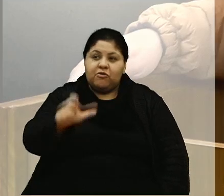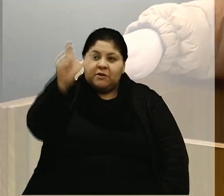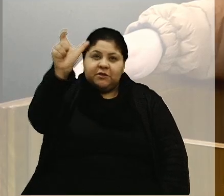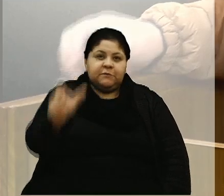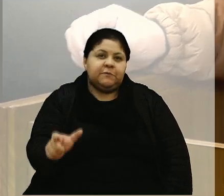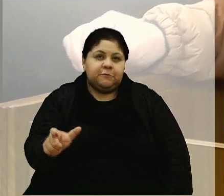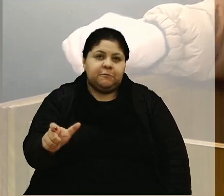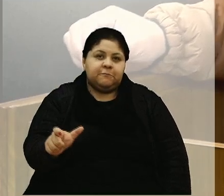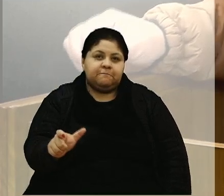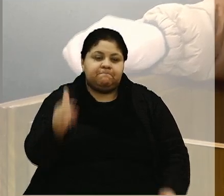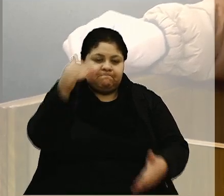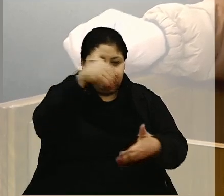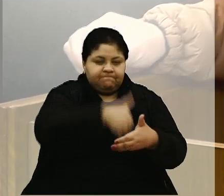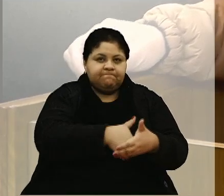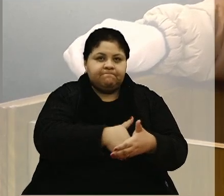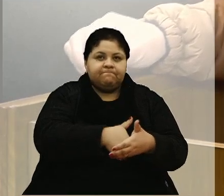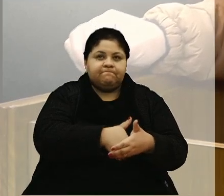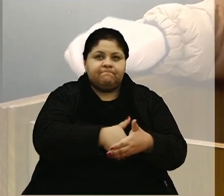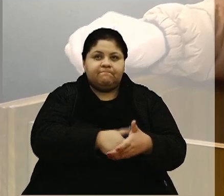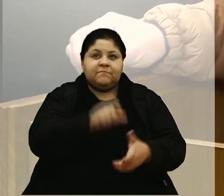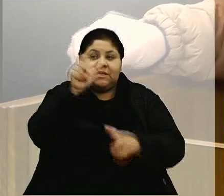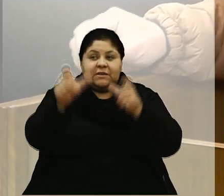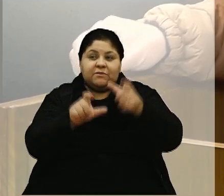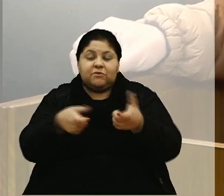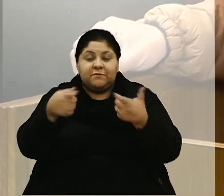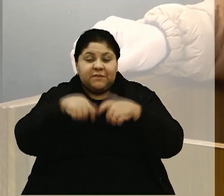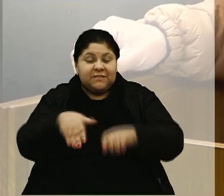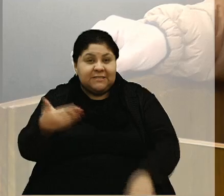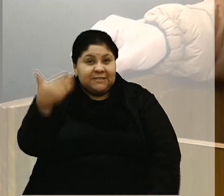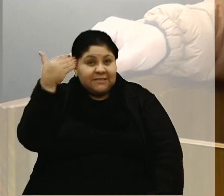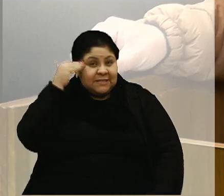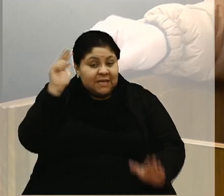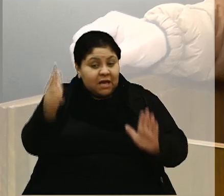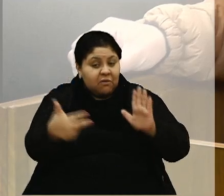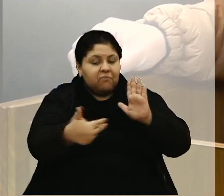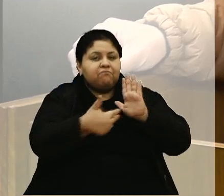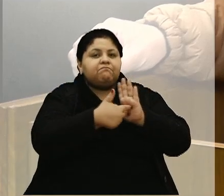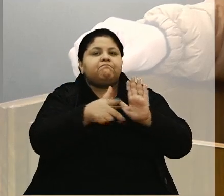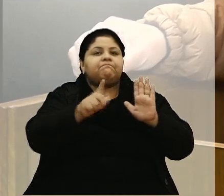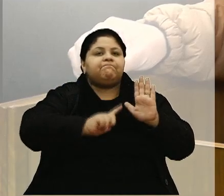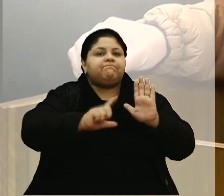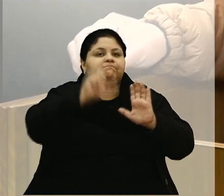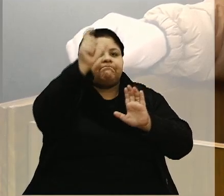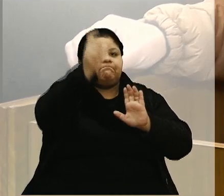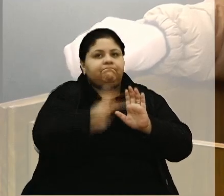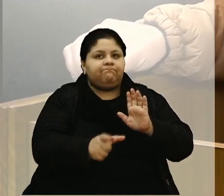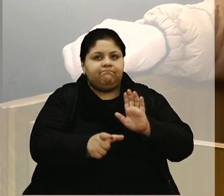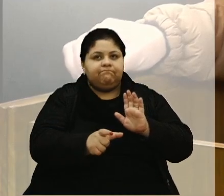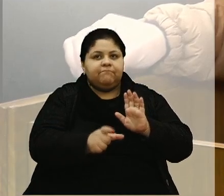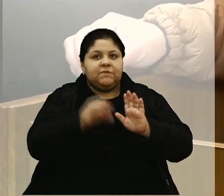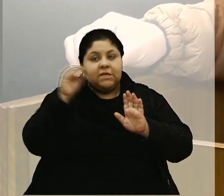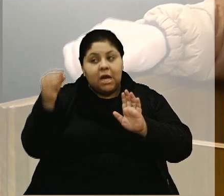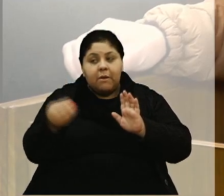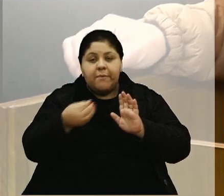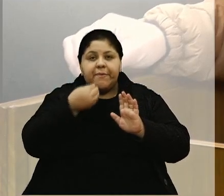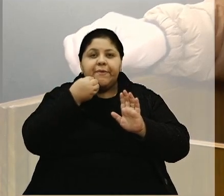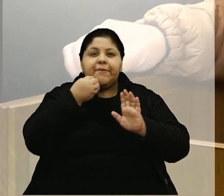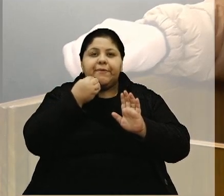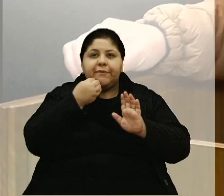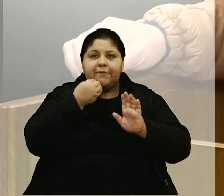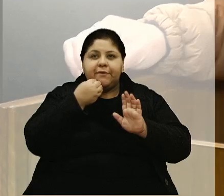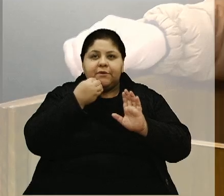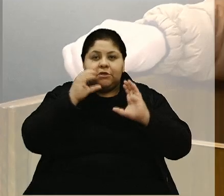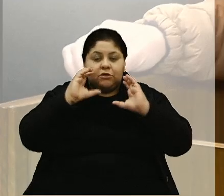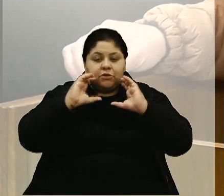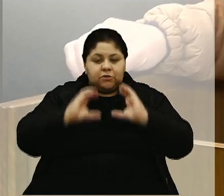direita. Então é isso que as pessoas precisam entender e estar atentas. Existem pessoas aproveitadoras de má índole